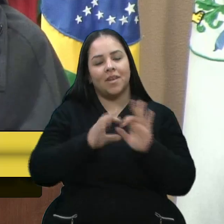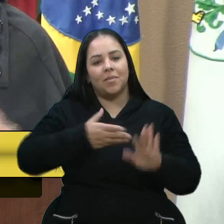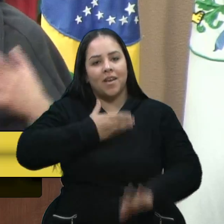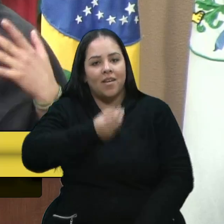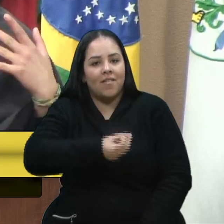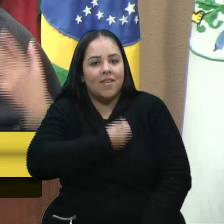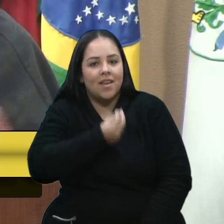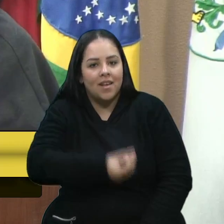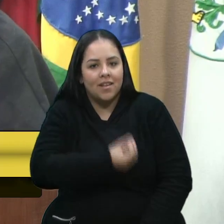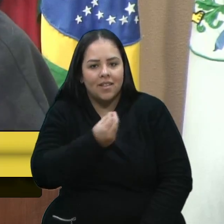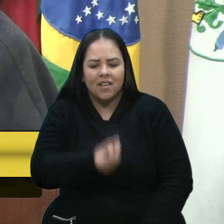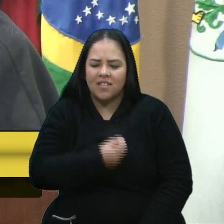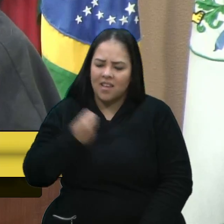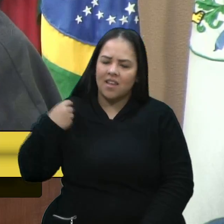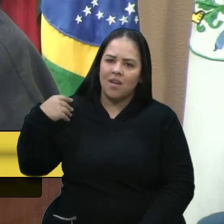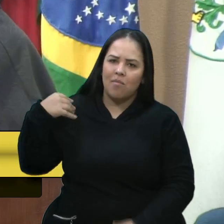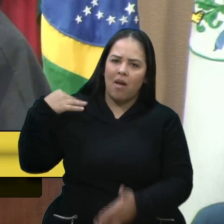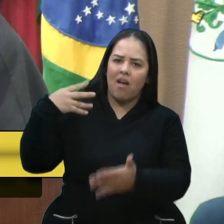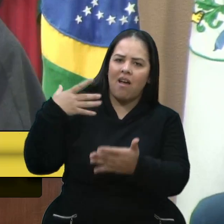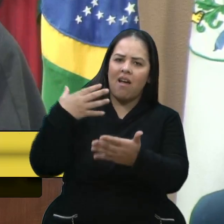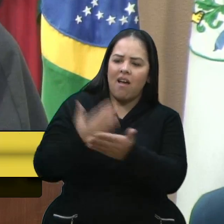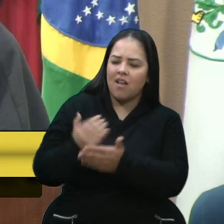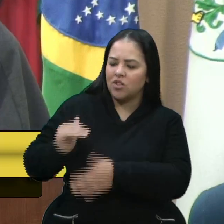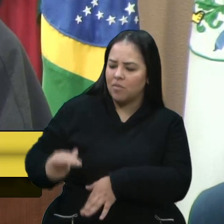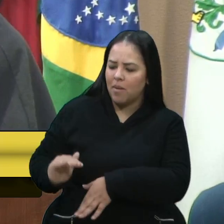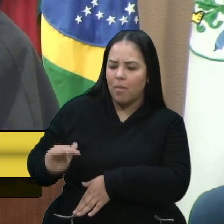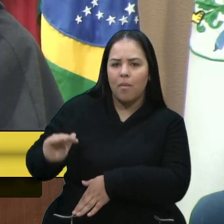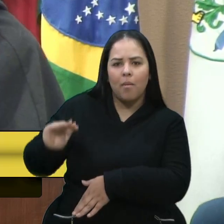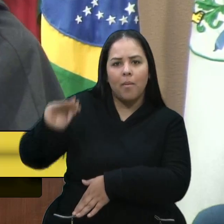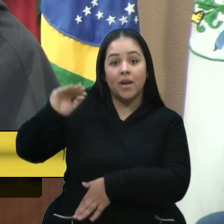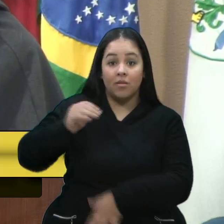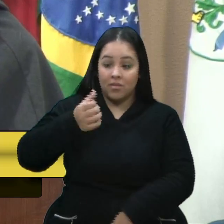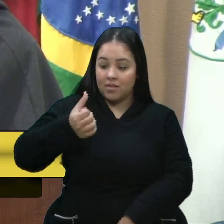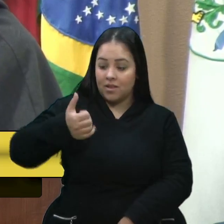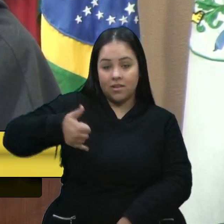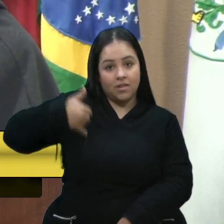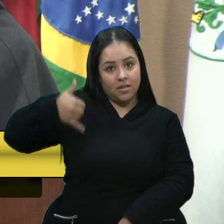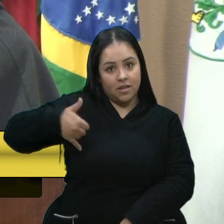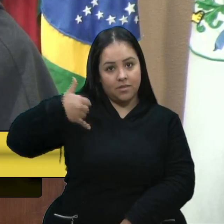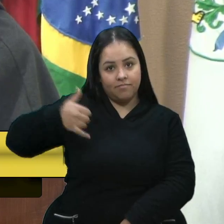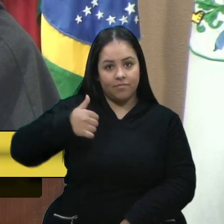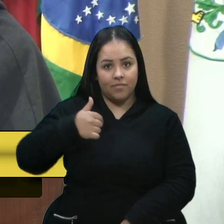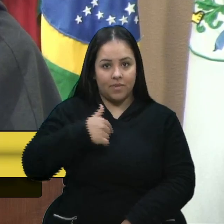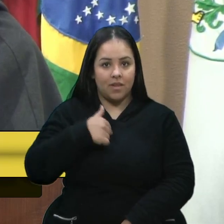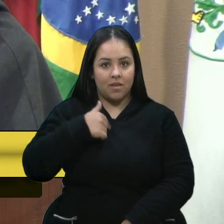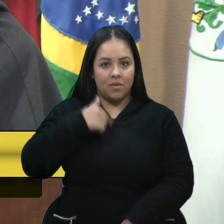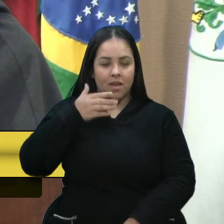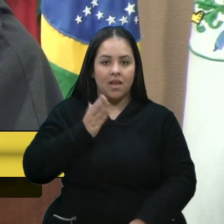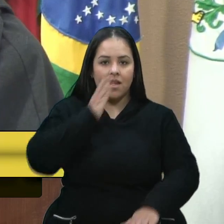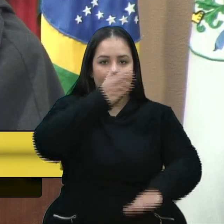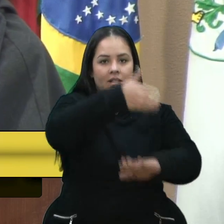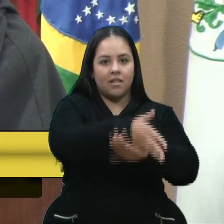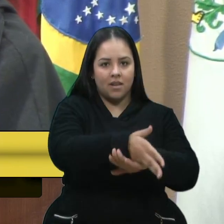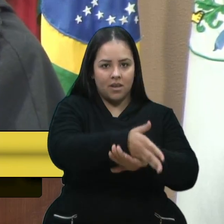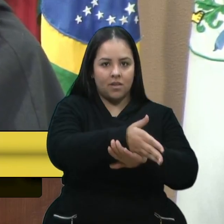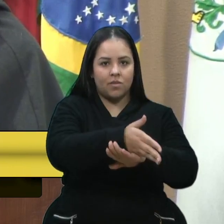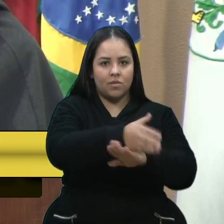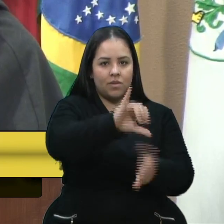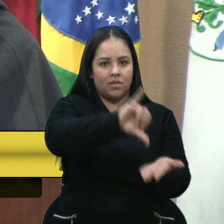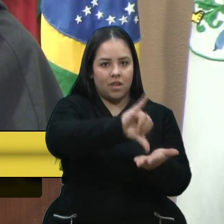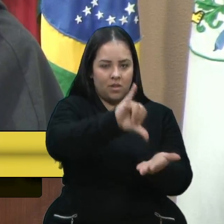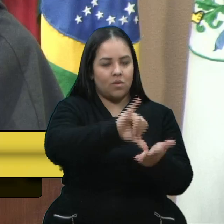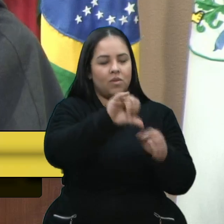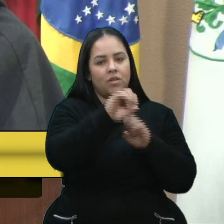infância. Como muitos de vocês sabem, com 6 anos de idade, eu ingressei no centro educativo, os